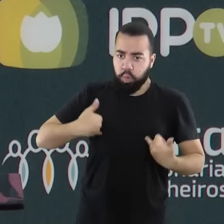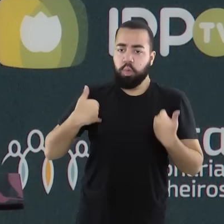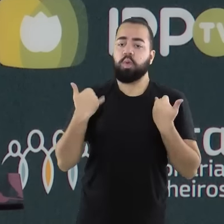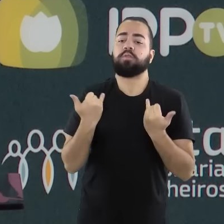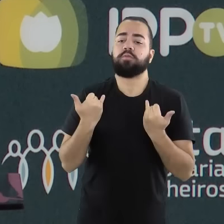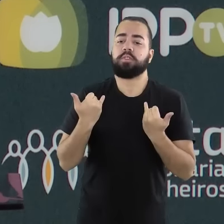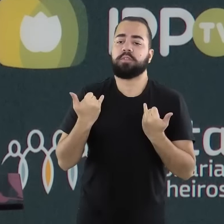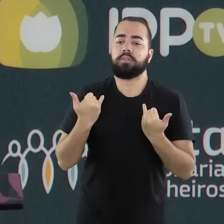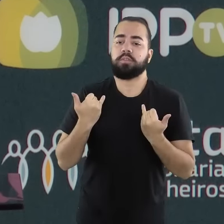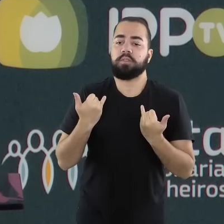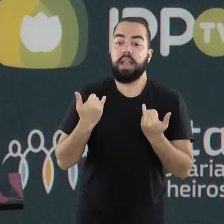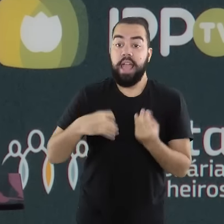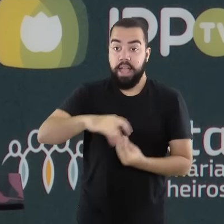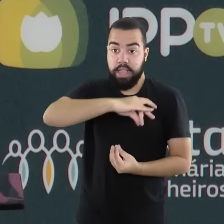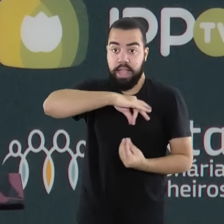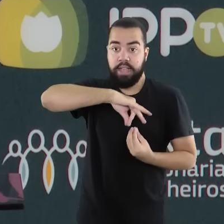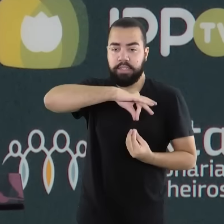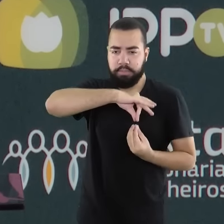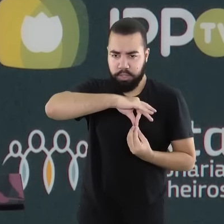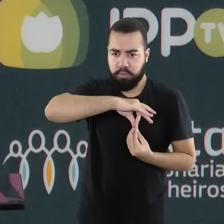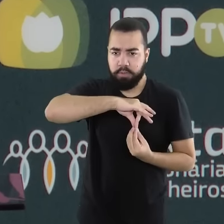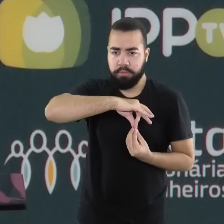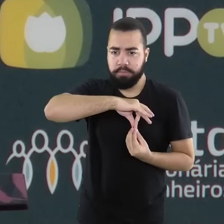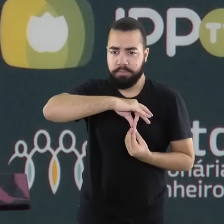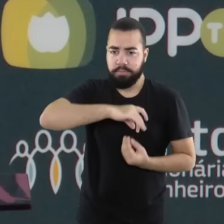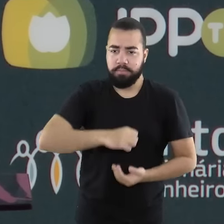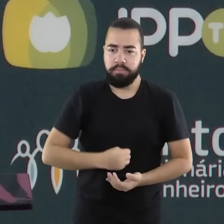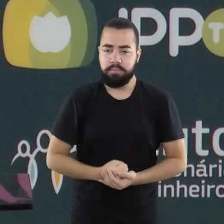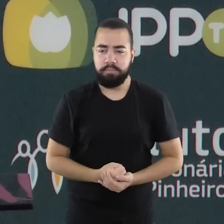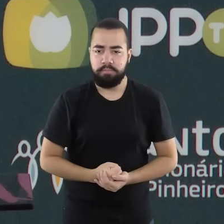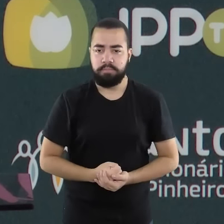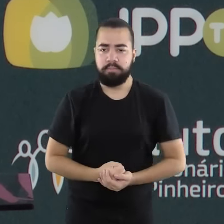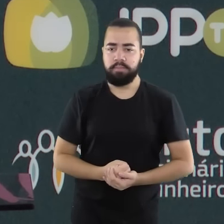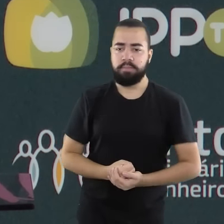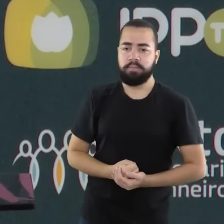chamada orgulho espiritual.